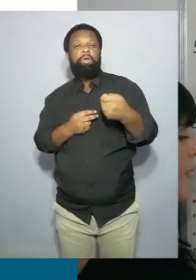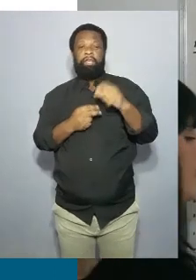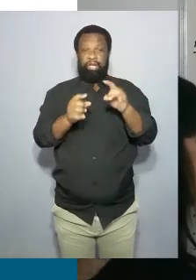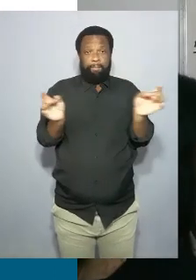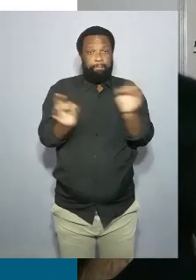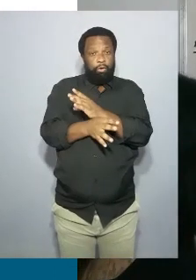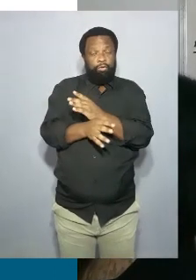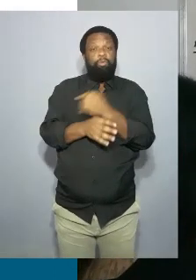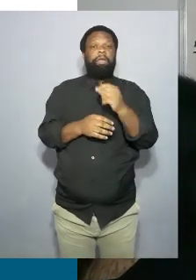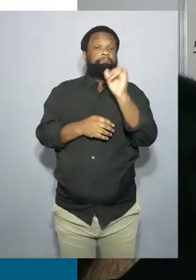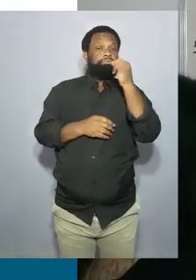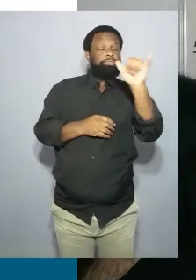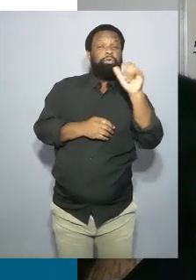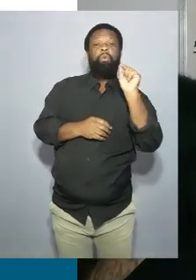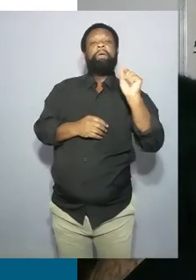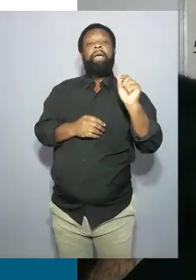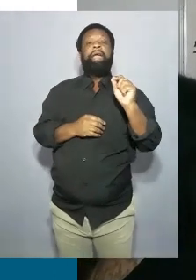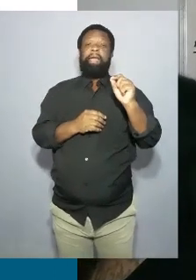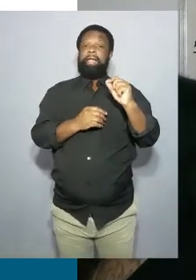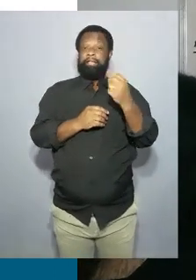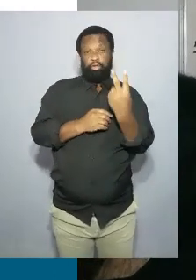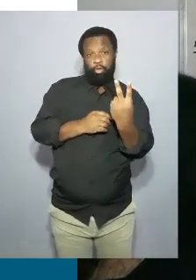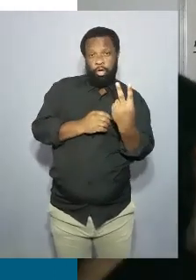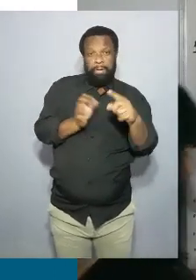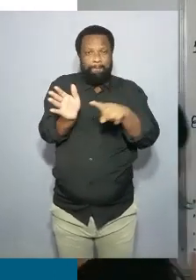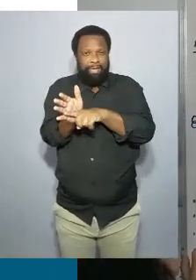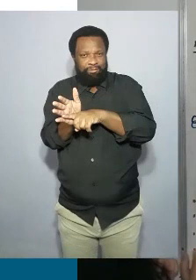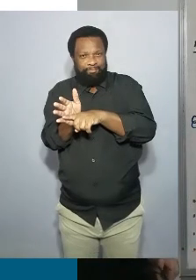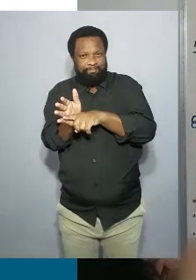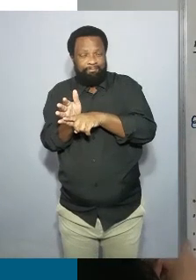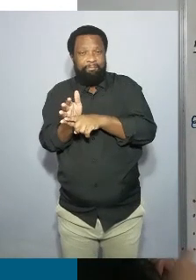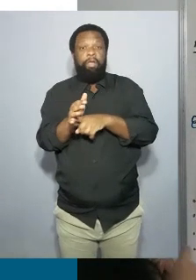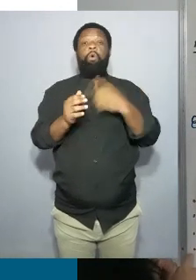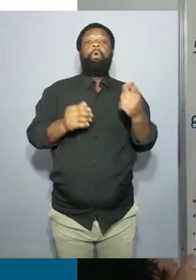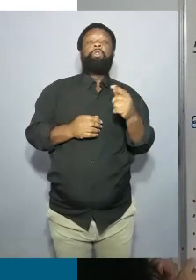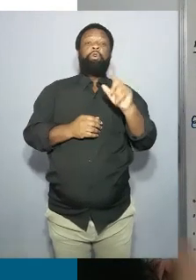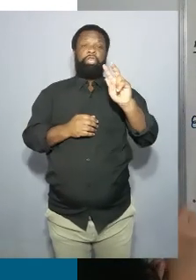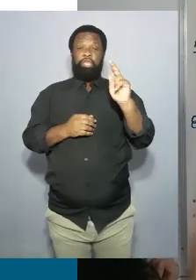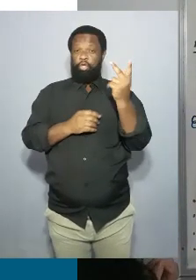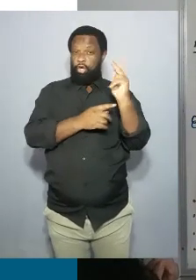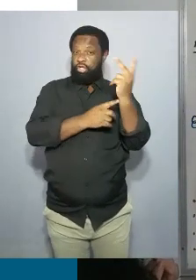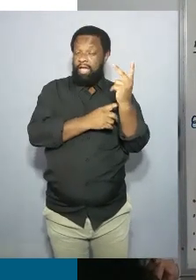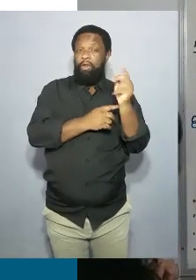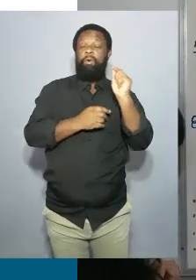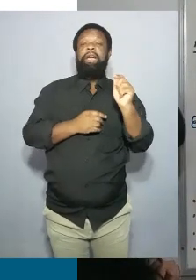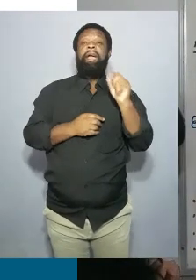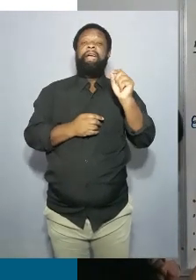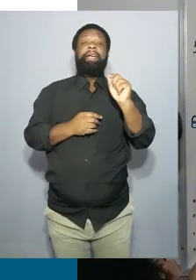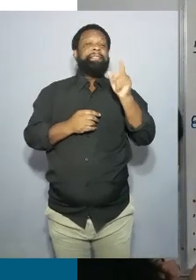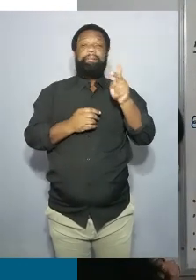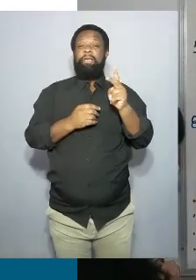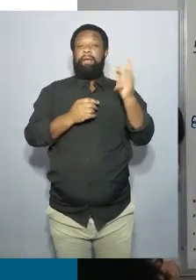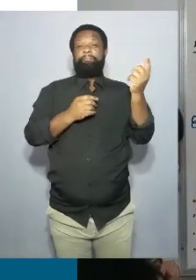se estabilizam, então a carga que eles apresentam é a carga 2 micros. E o nitrogênio, ele tem a tendência